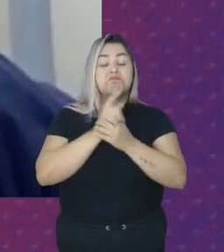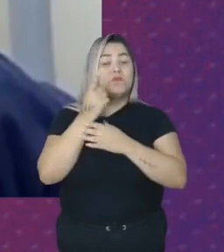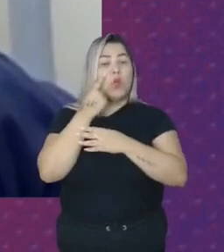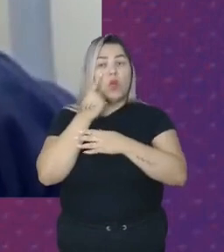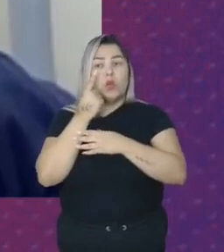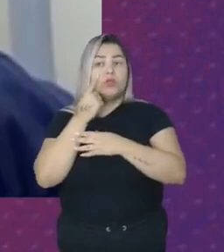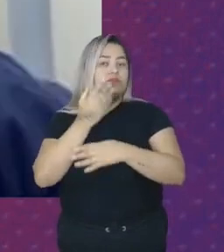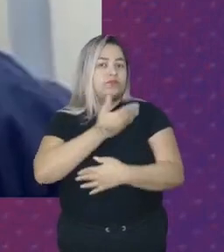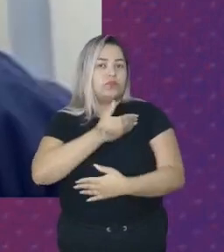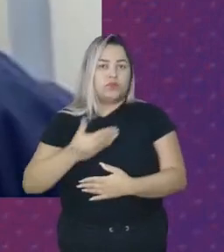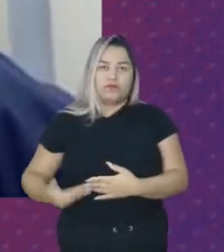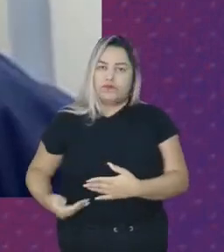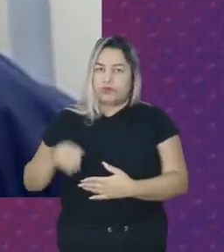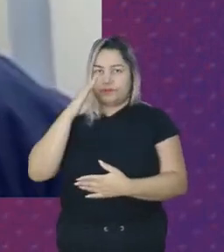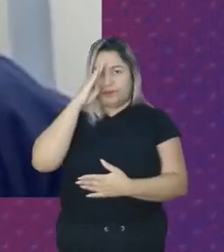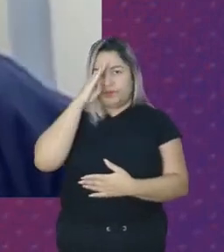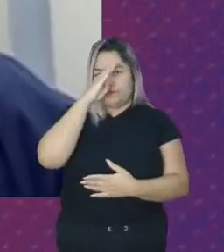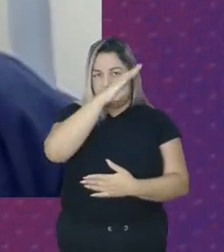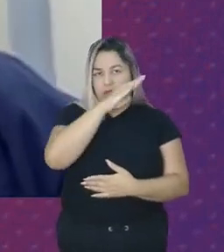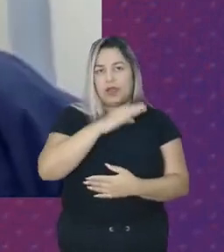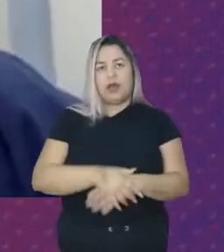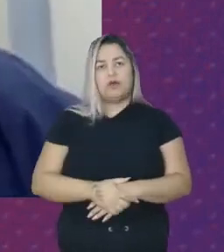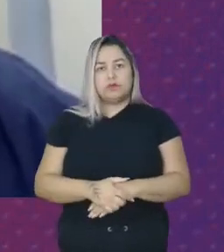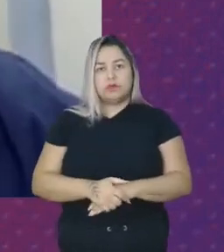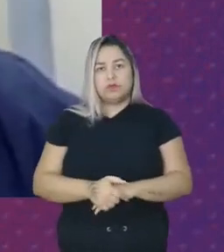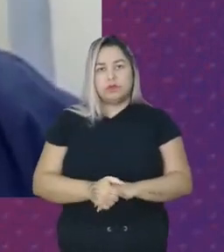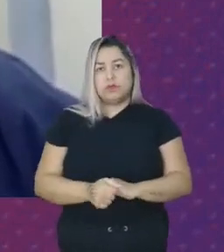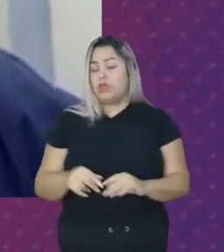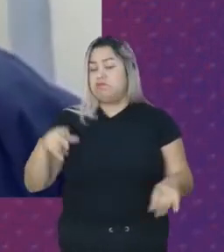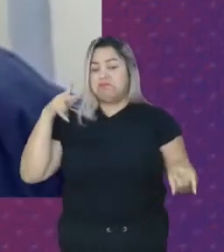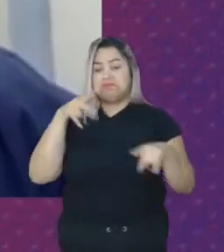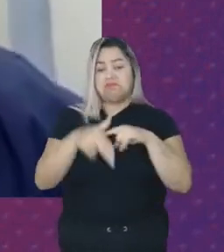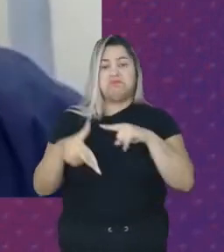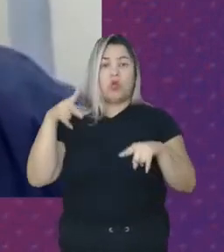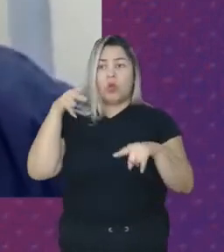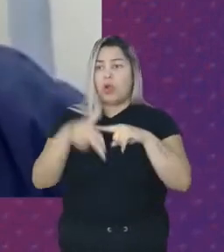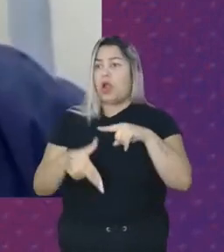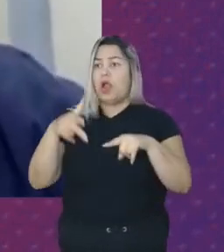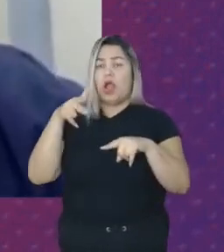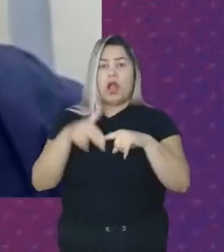governo Bolsonaro, ele cortava, assim, de cada